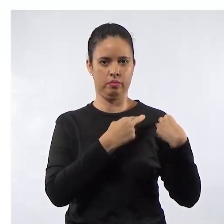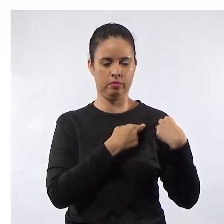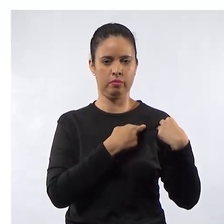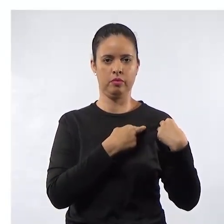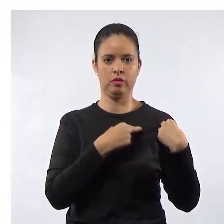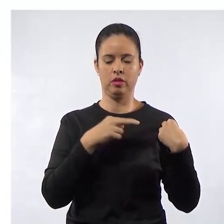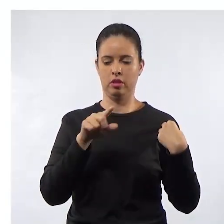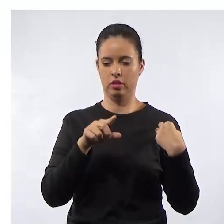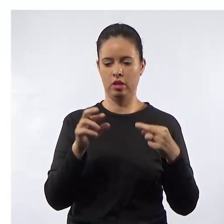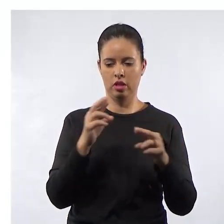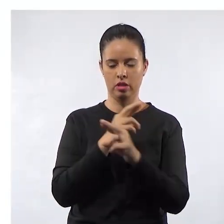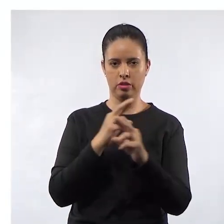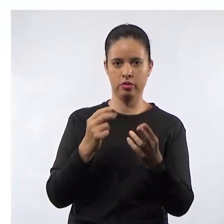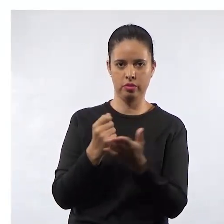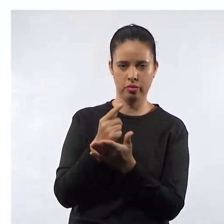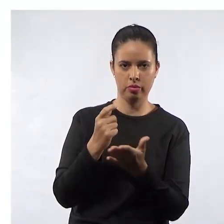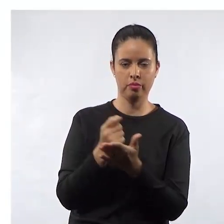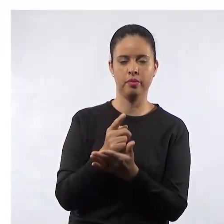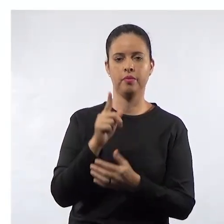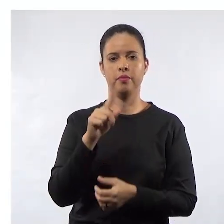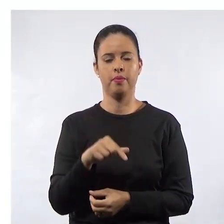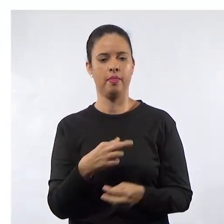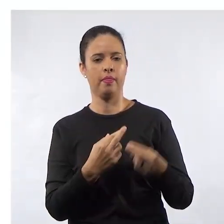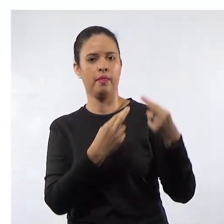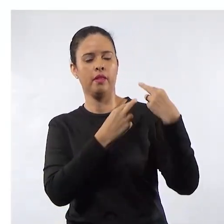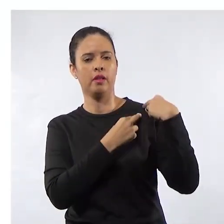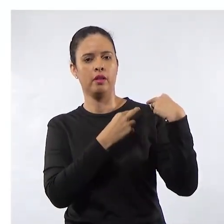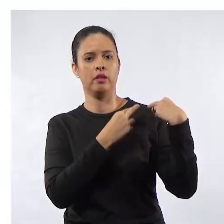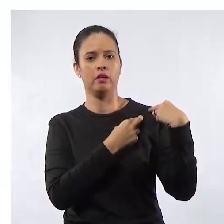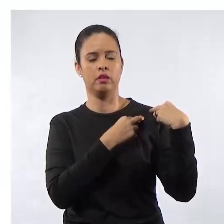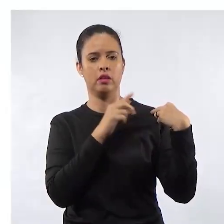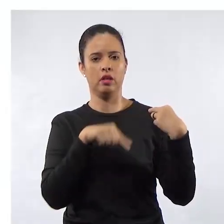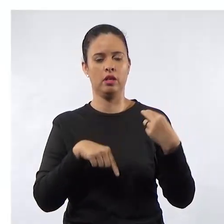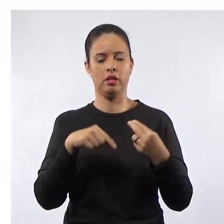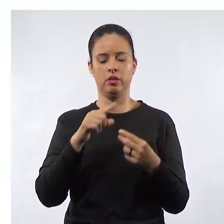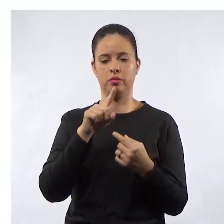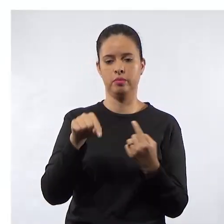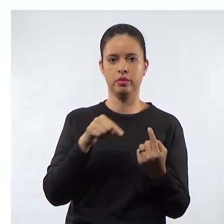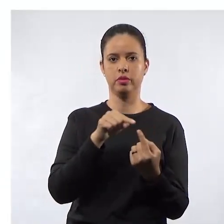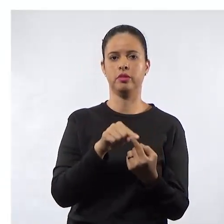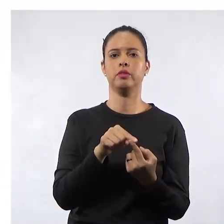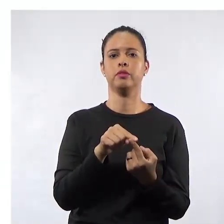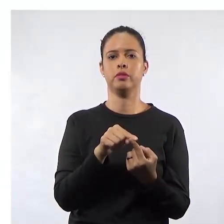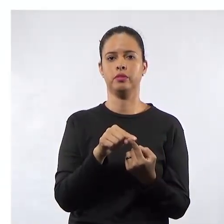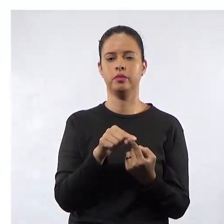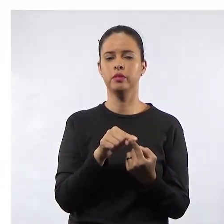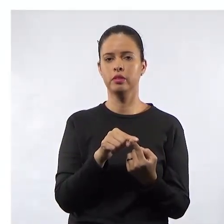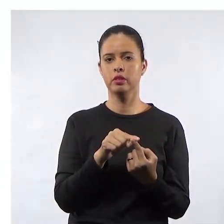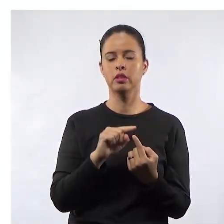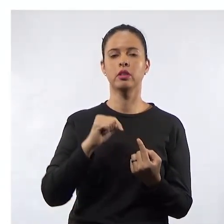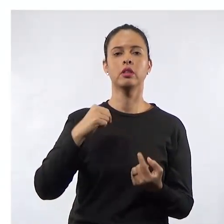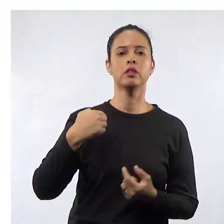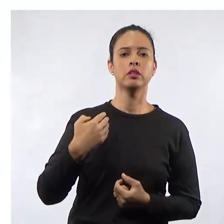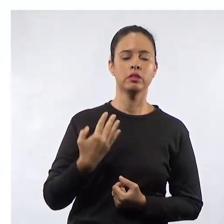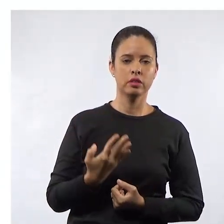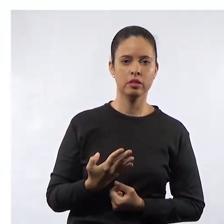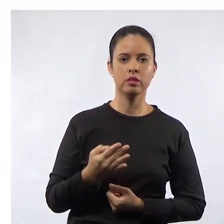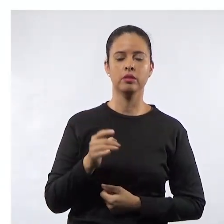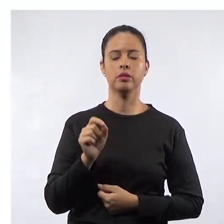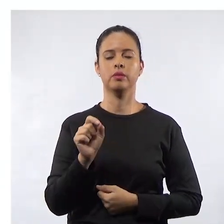na relação de consumo é de que a responsabilidade será objetiva, ou